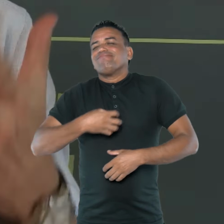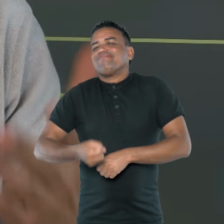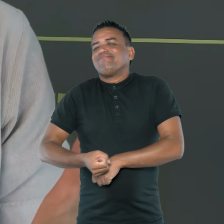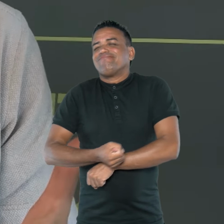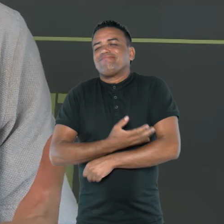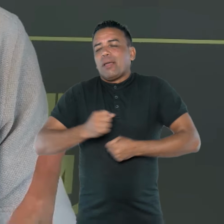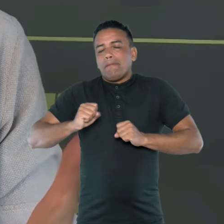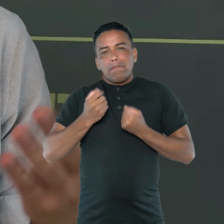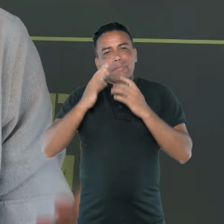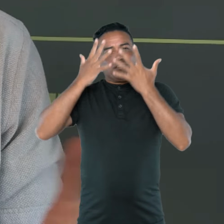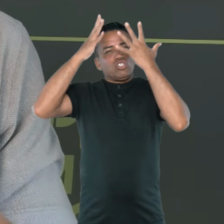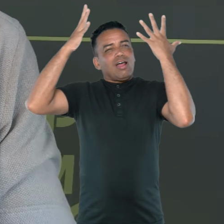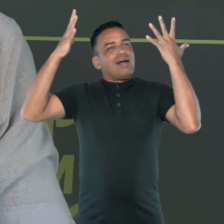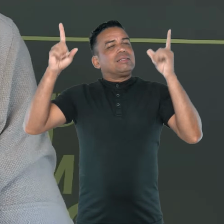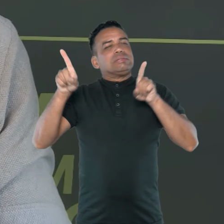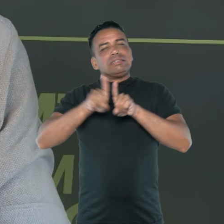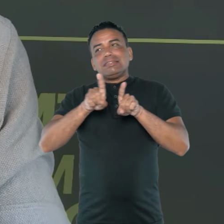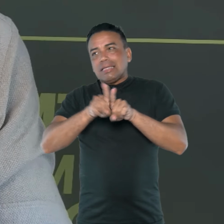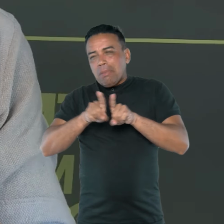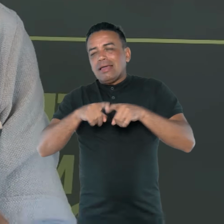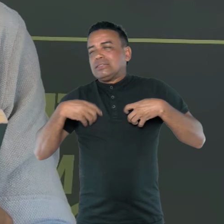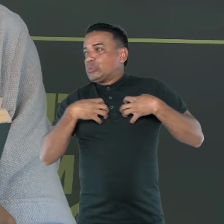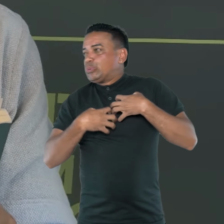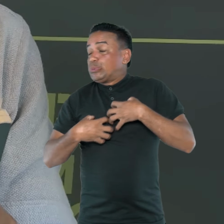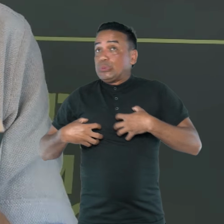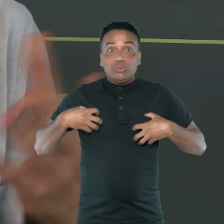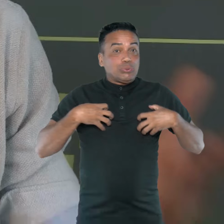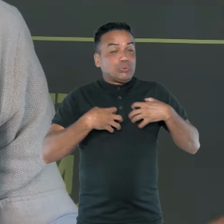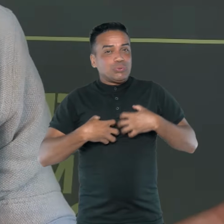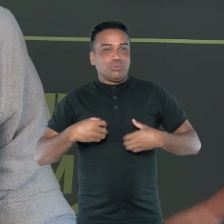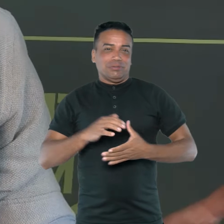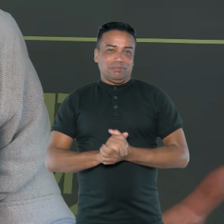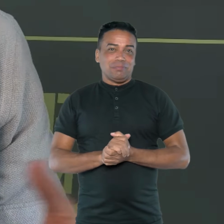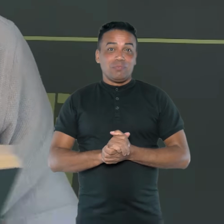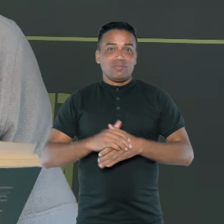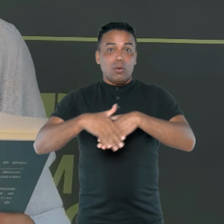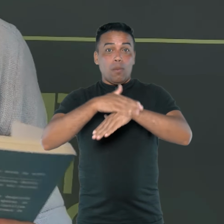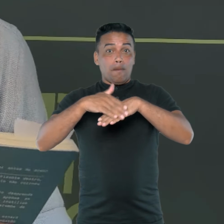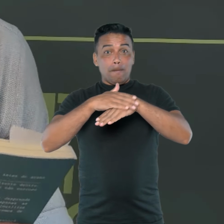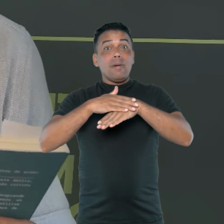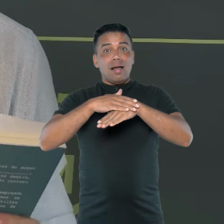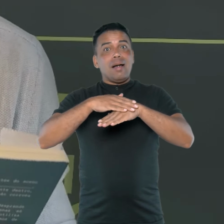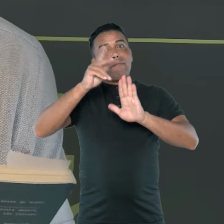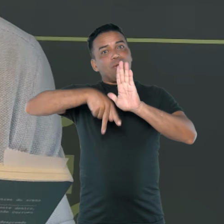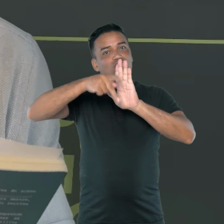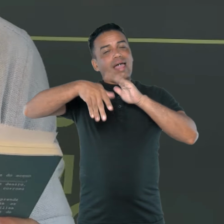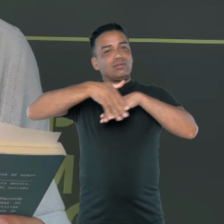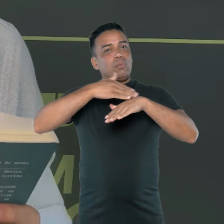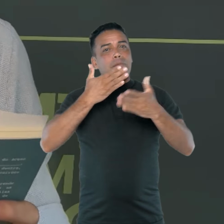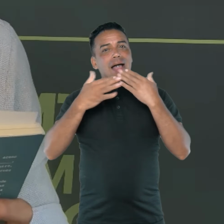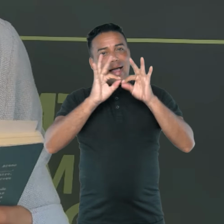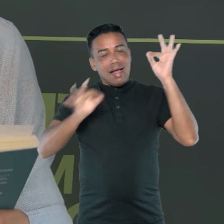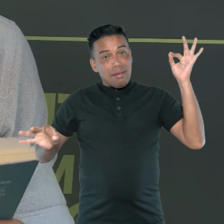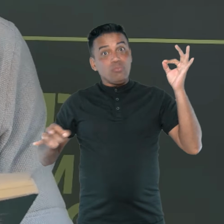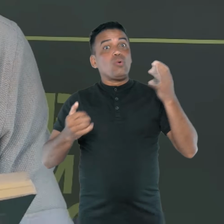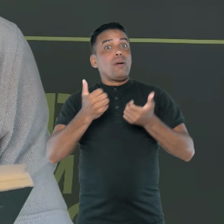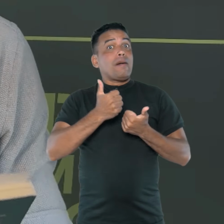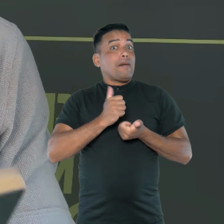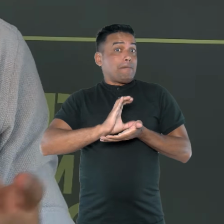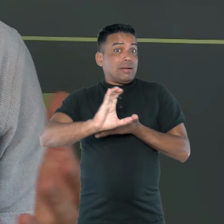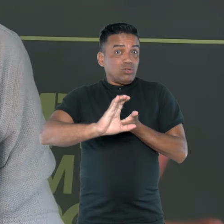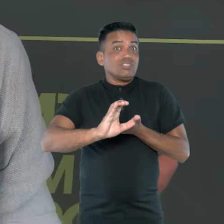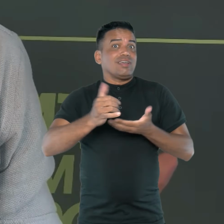apaixonado, muito doído também, a gente vai conversar sobre isso. O nosso Sempre um Papo tem o patrocínio da CEMIG, via Lei Estadual de